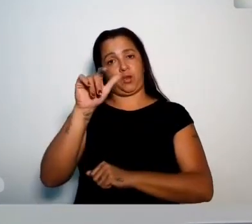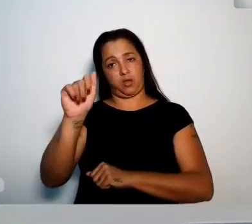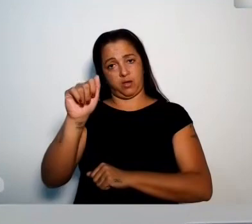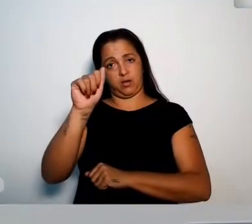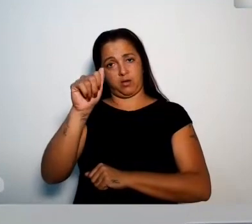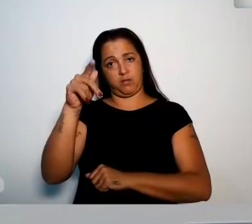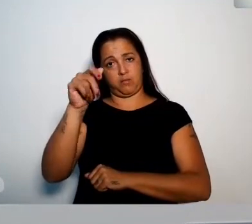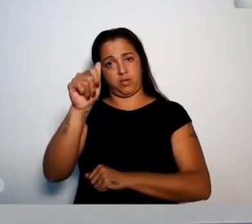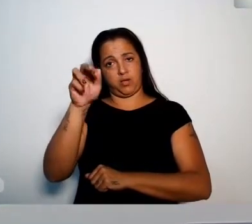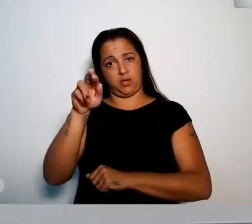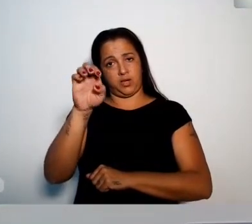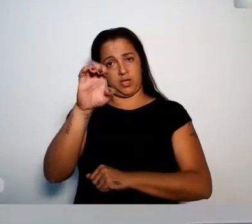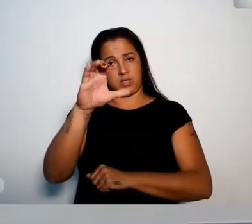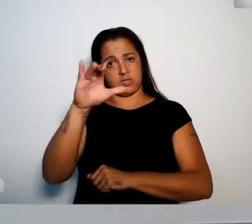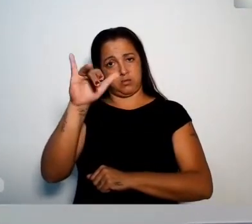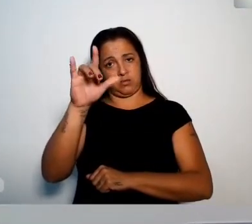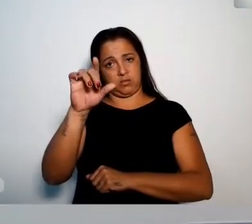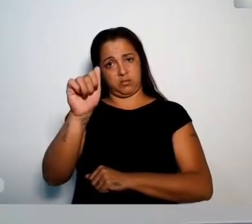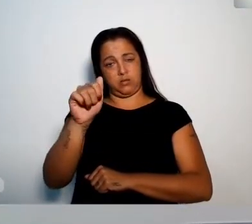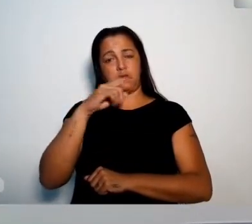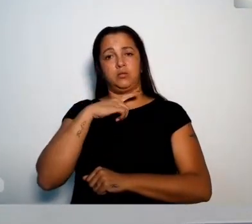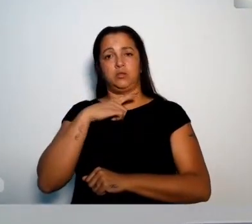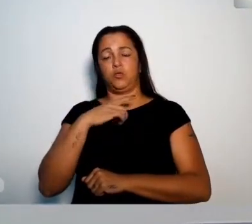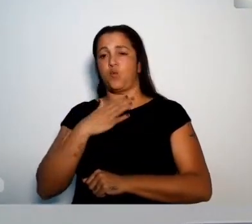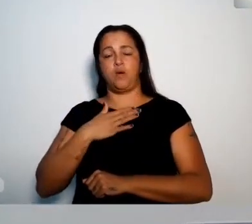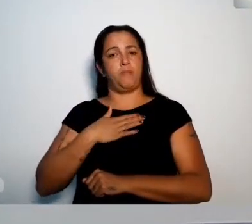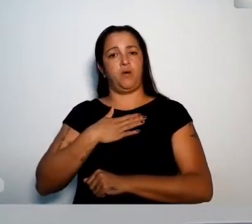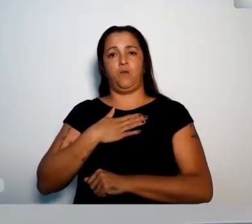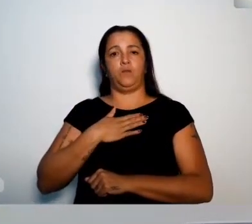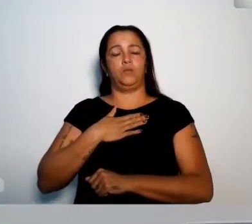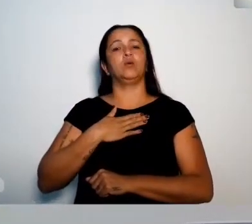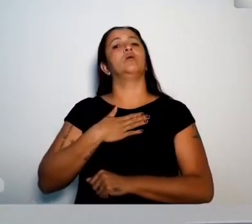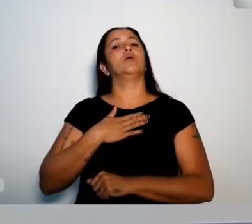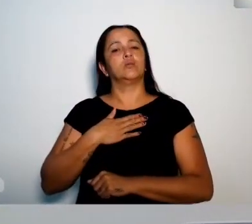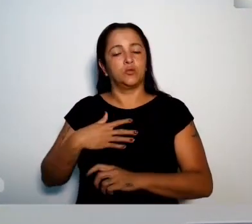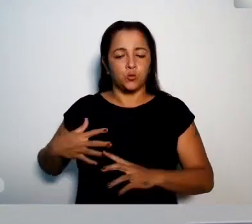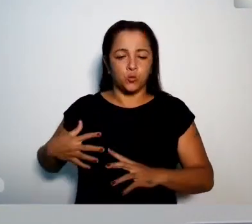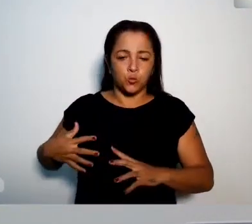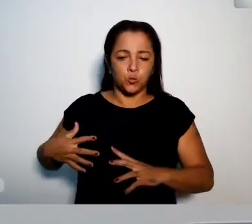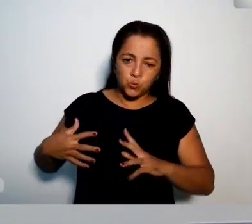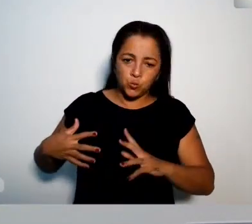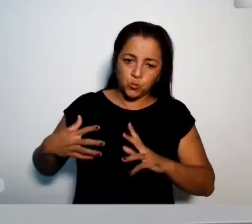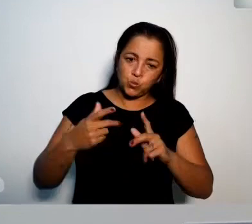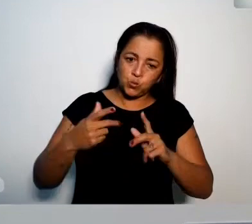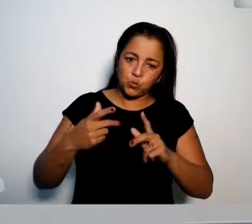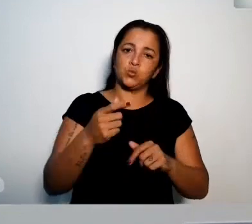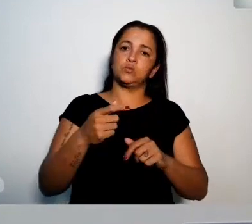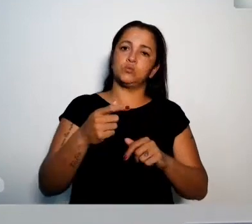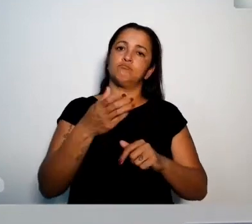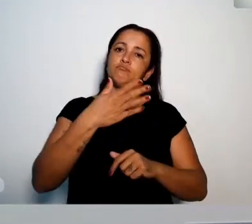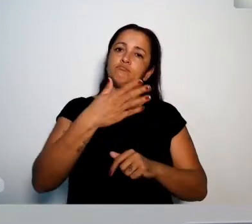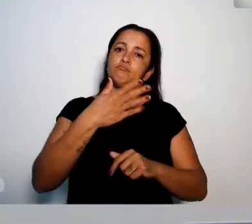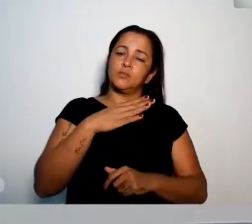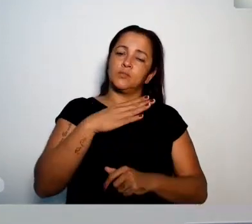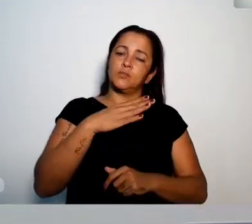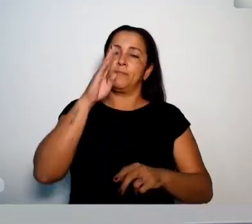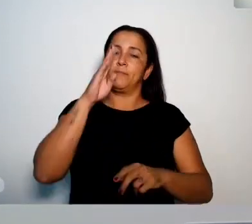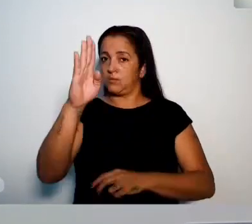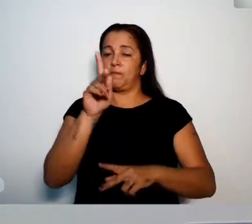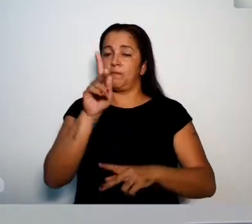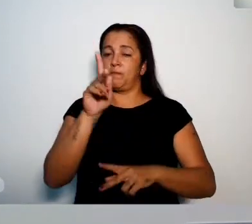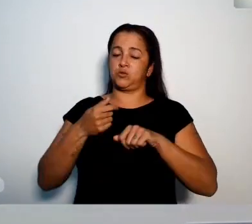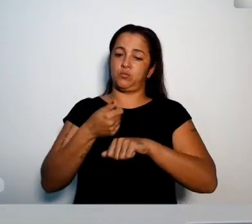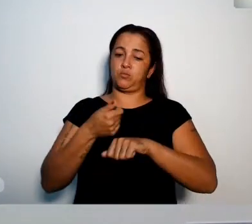não é meu, é de todos os companheiros vereadores e principalmente da população que nos procura. Então quero